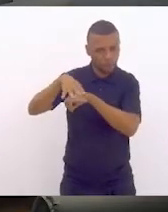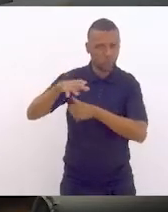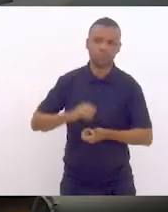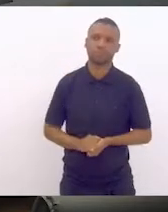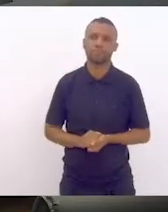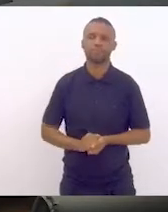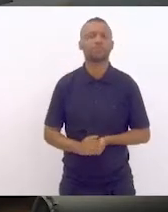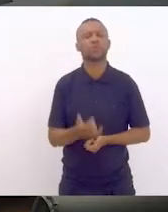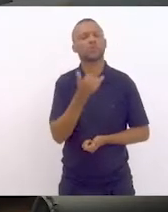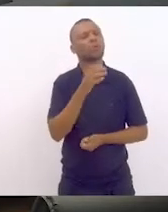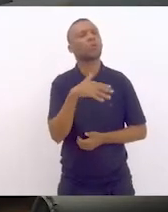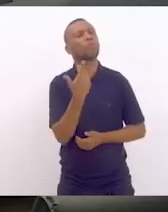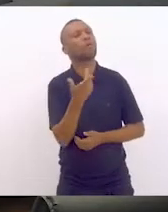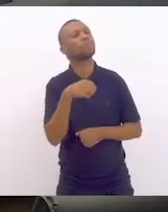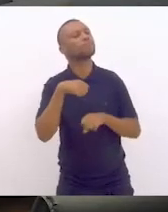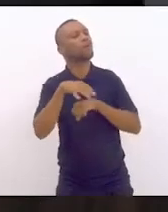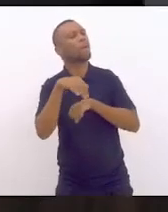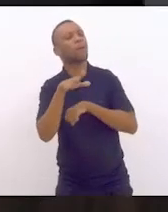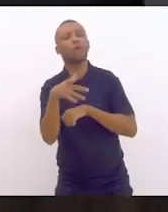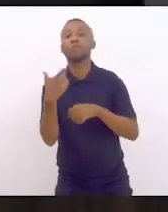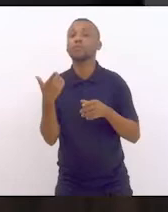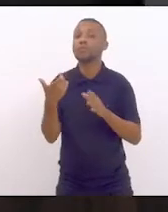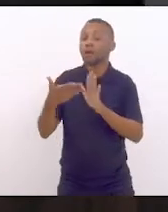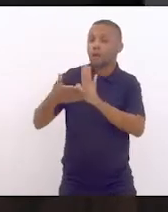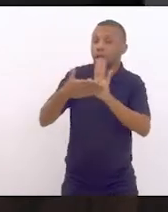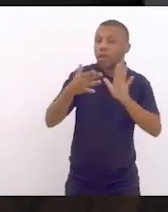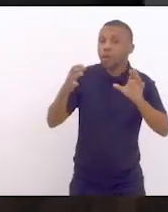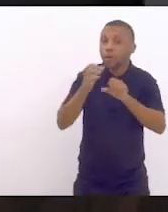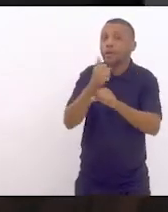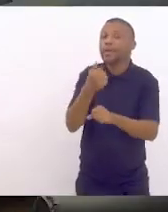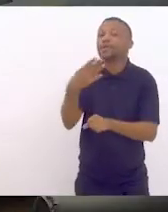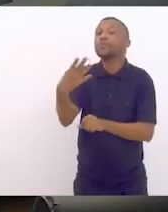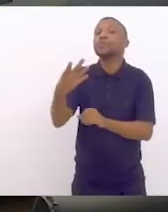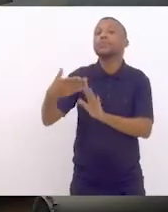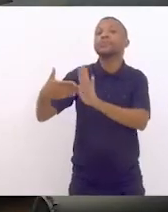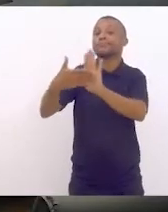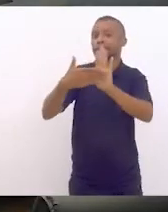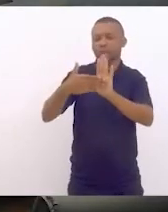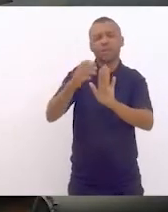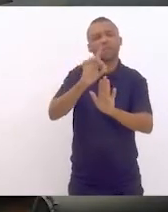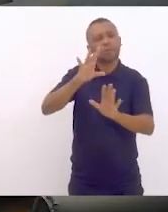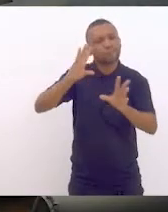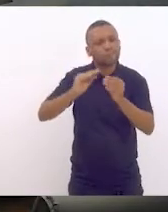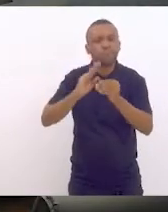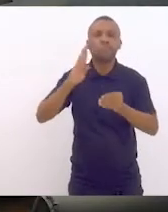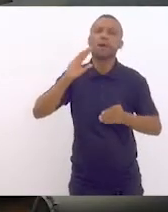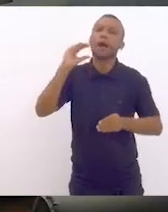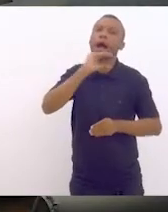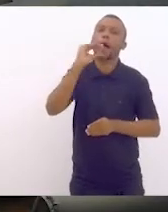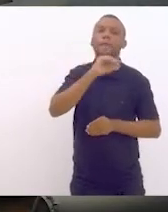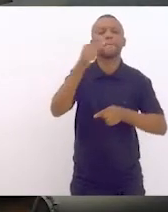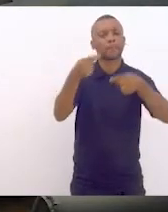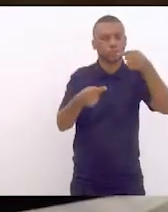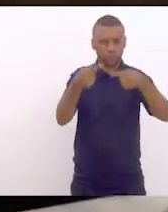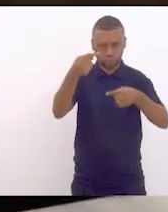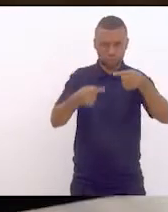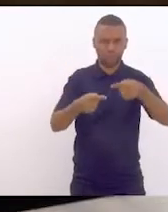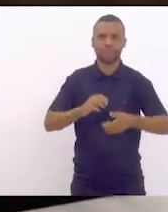Qual foi o esclarecimento, deputado, por gentileza? Recebeu 14 emendas e retorna às comissões. Então, só para discutir rapidamente, senhor presidente.